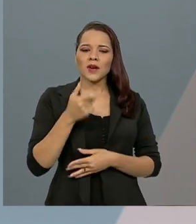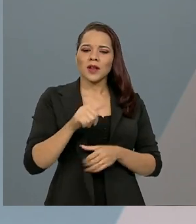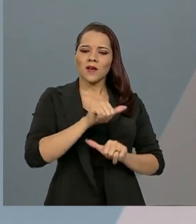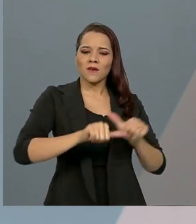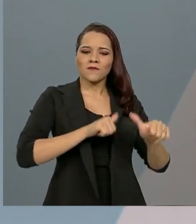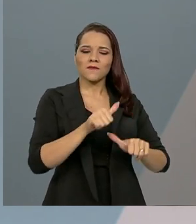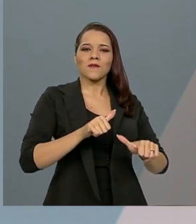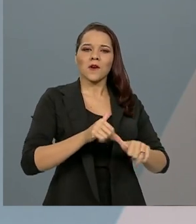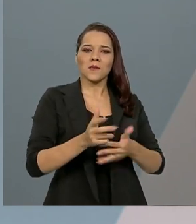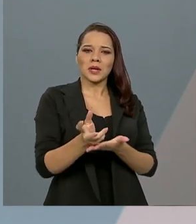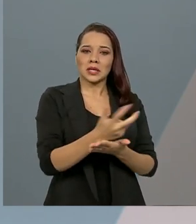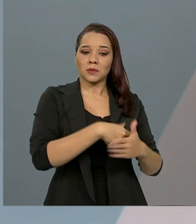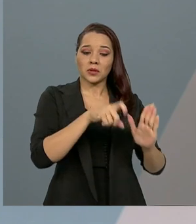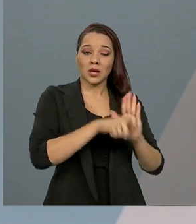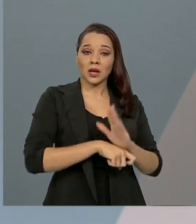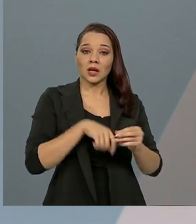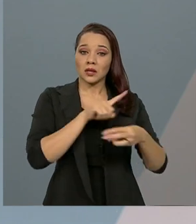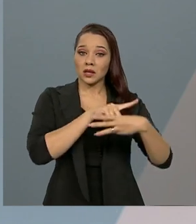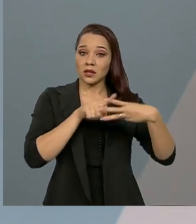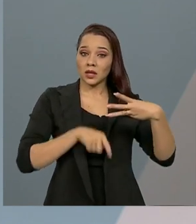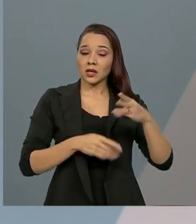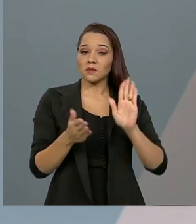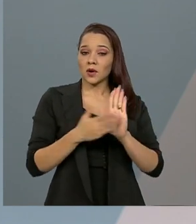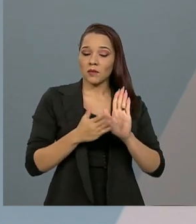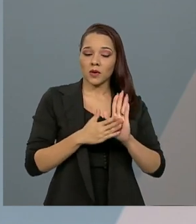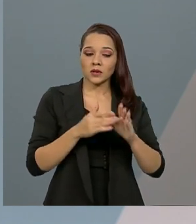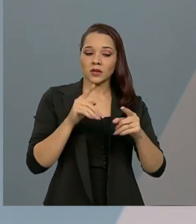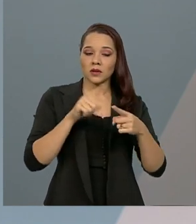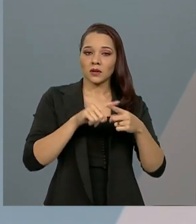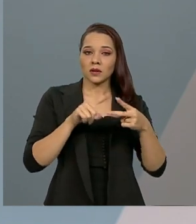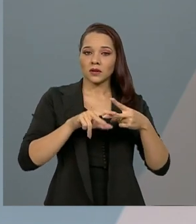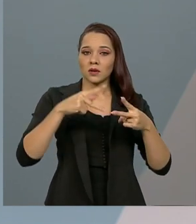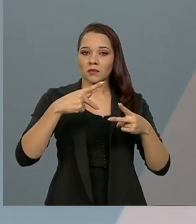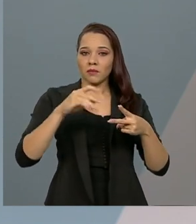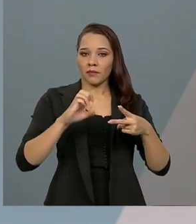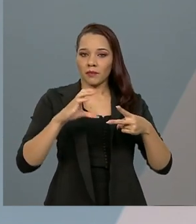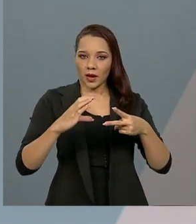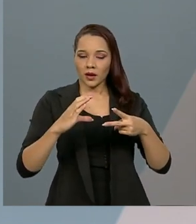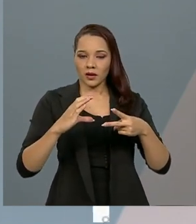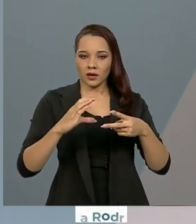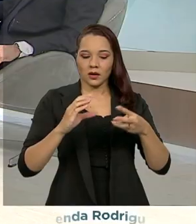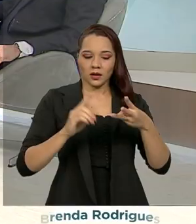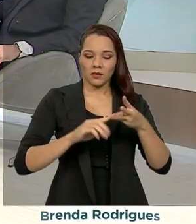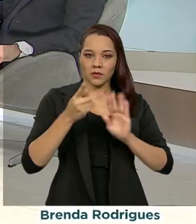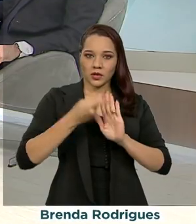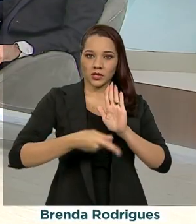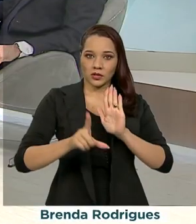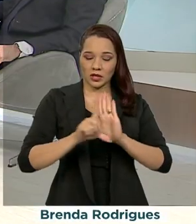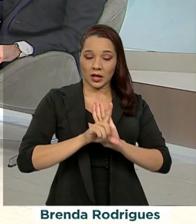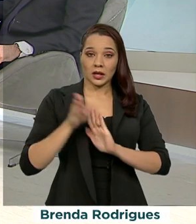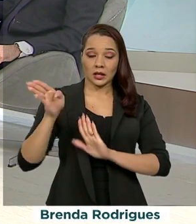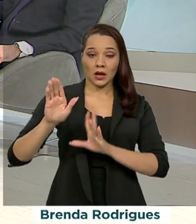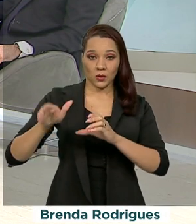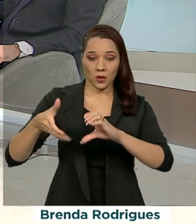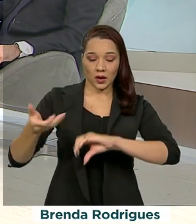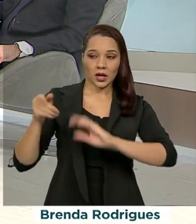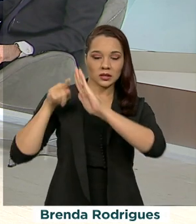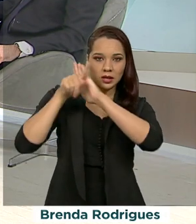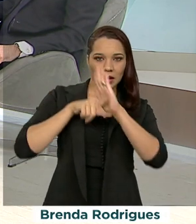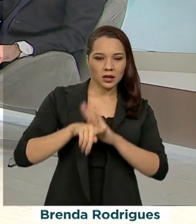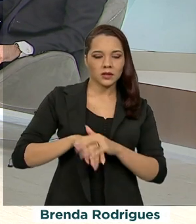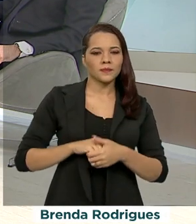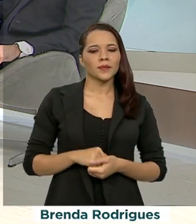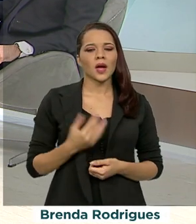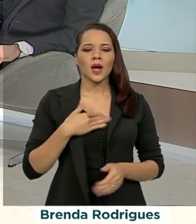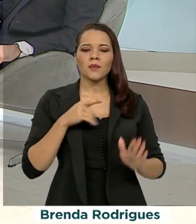reforma tributária, existem três propostas, duas PECs, um projeto de lei, está tramitando lá no Congresso, numa comissão mista que está em análise. E aí a